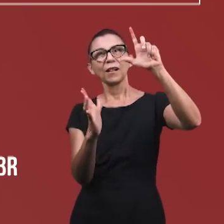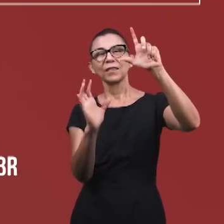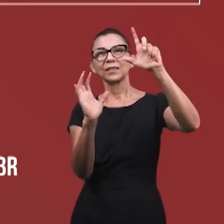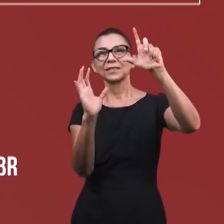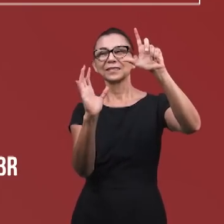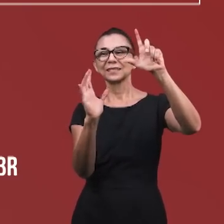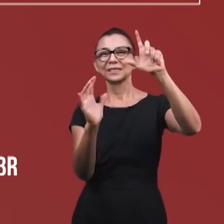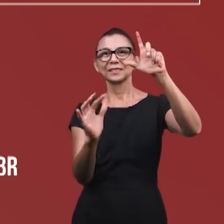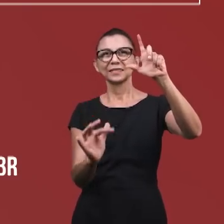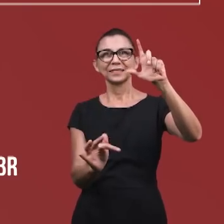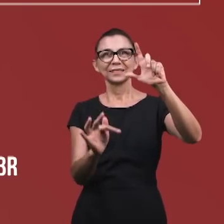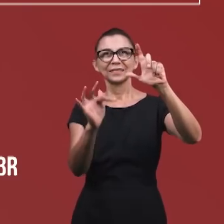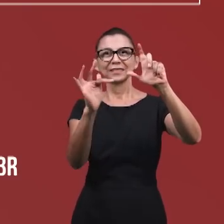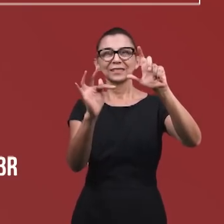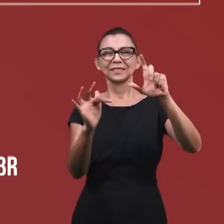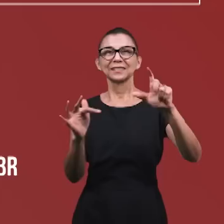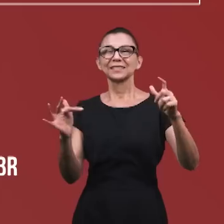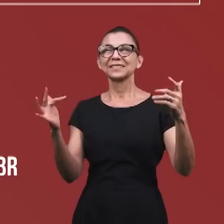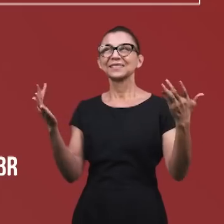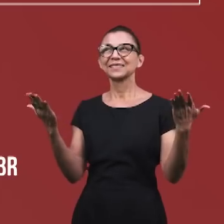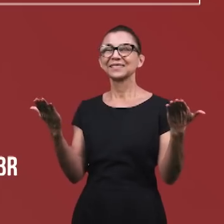em mim